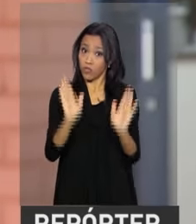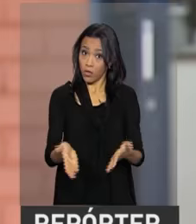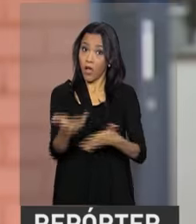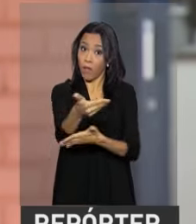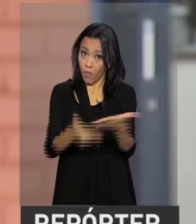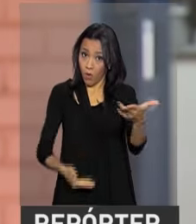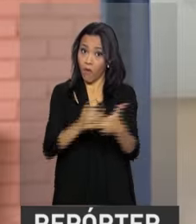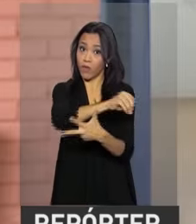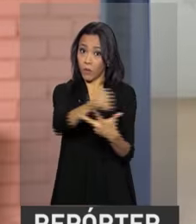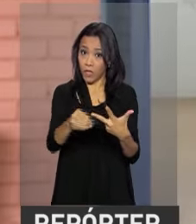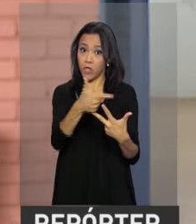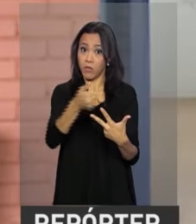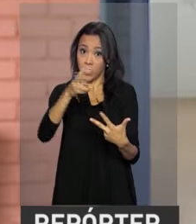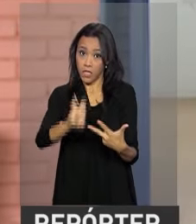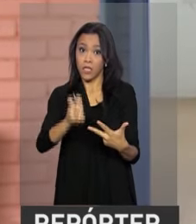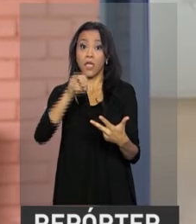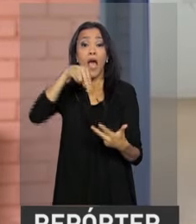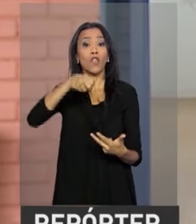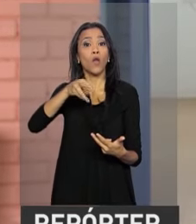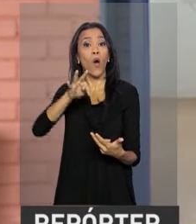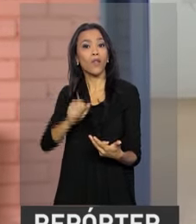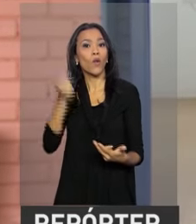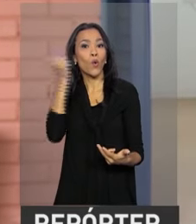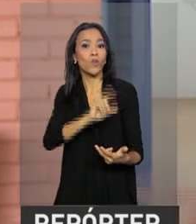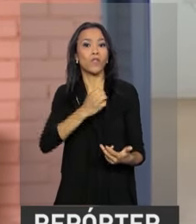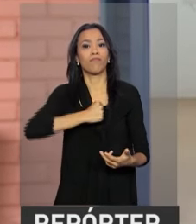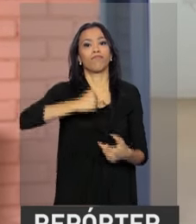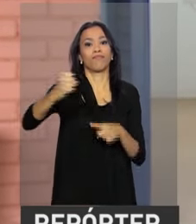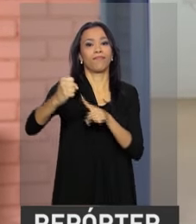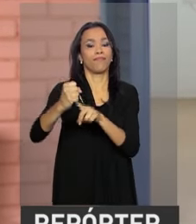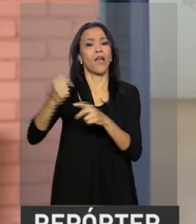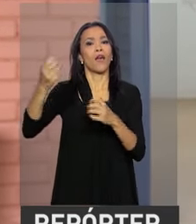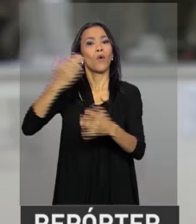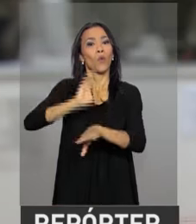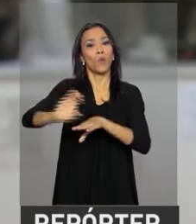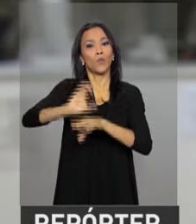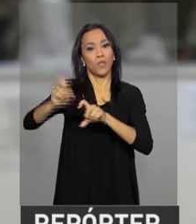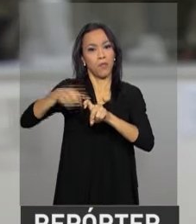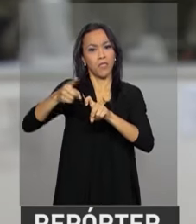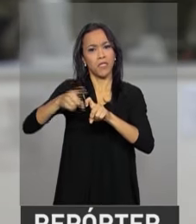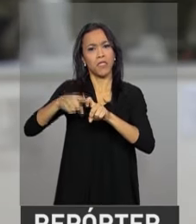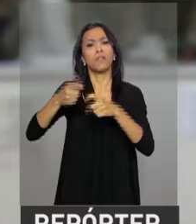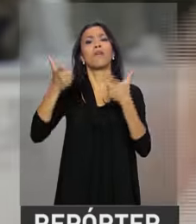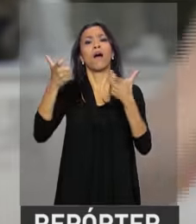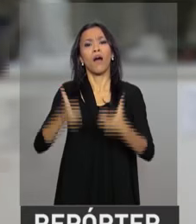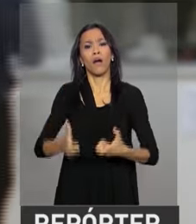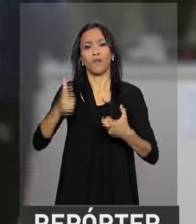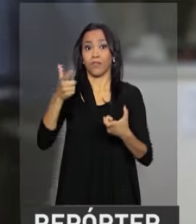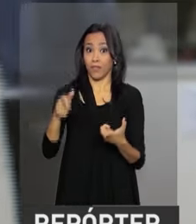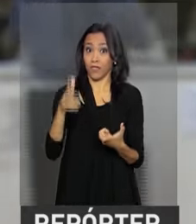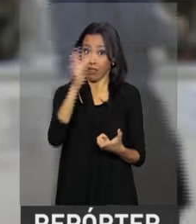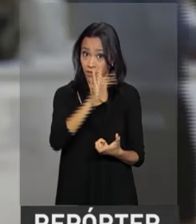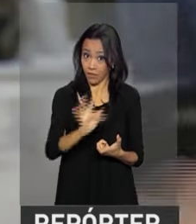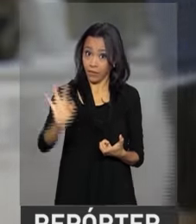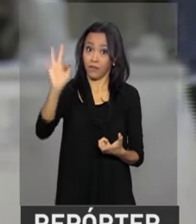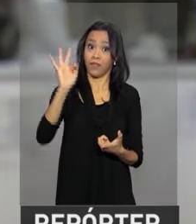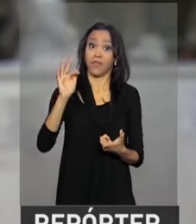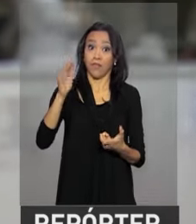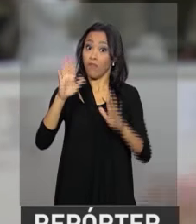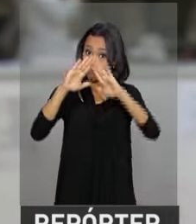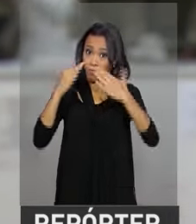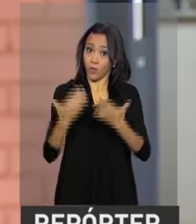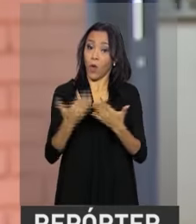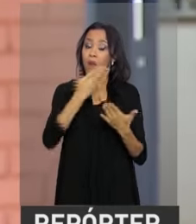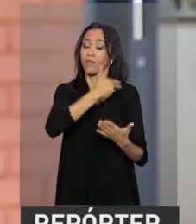em 2015. Com a nota, ela garantiu vaga no curso de medicina em uma instituição de ensino superior pública